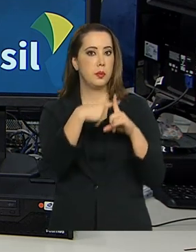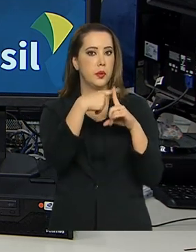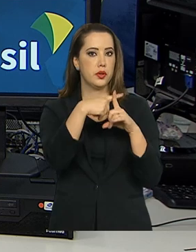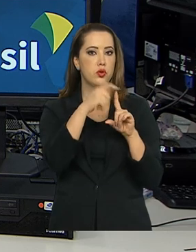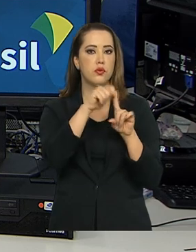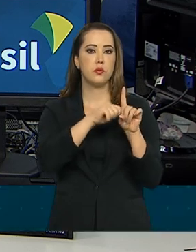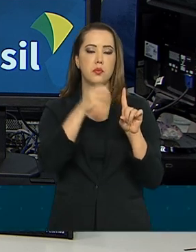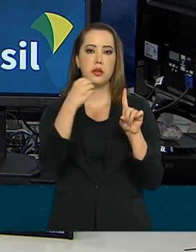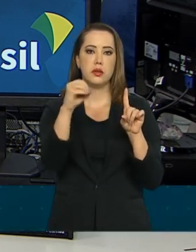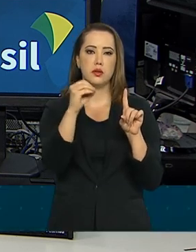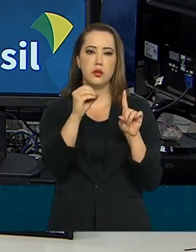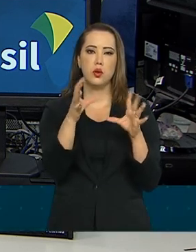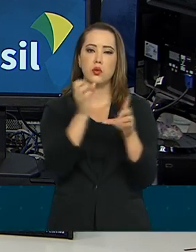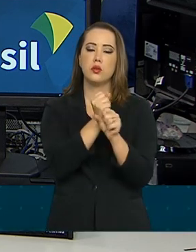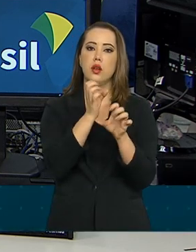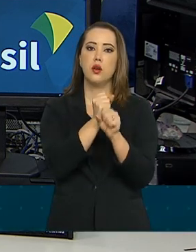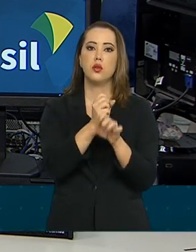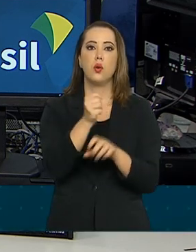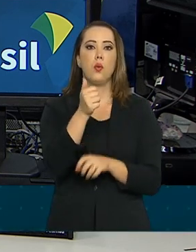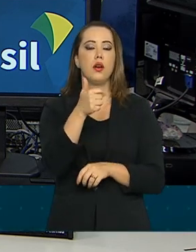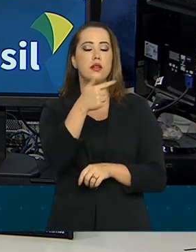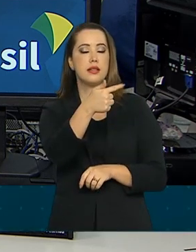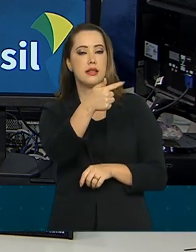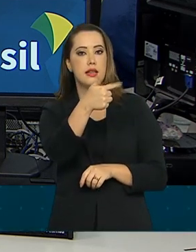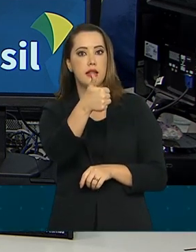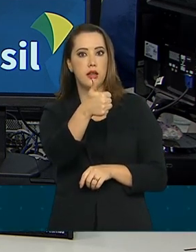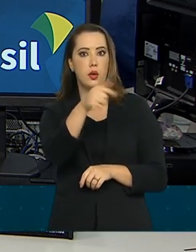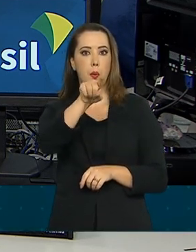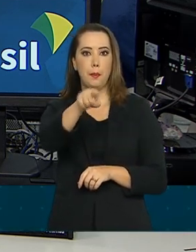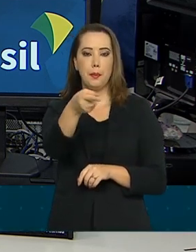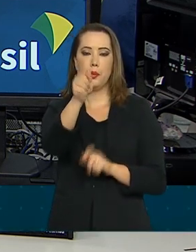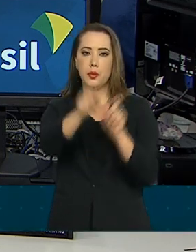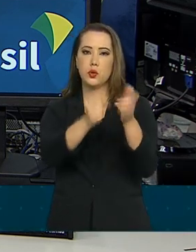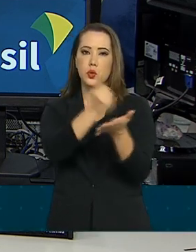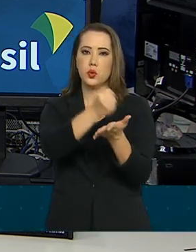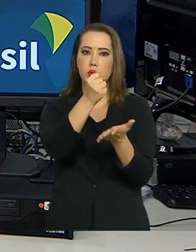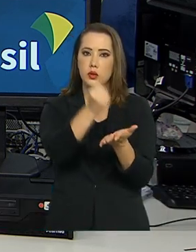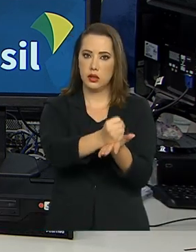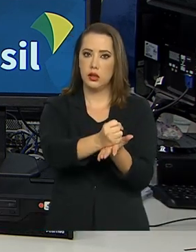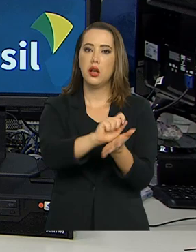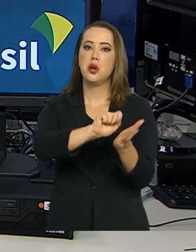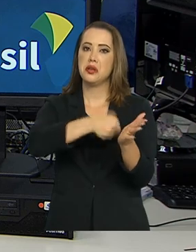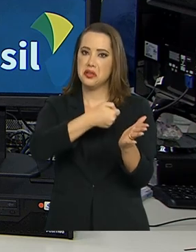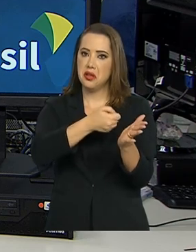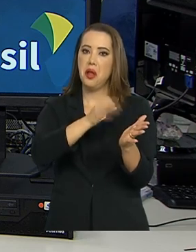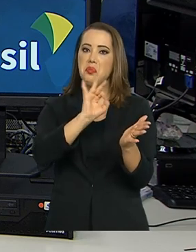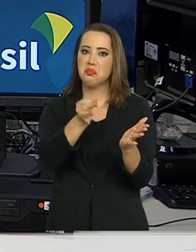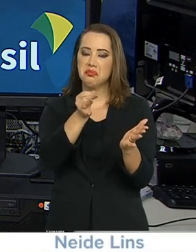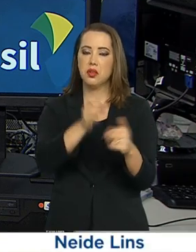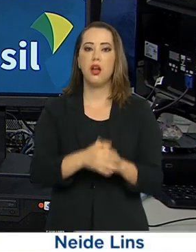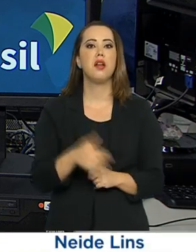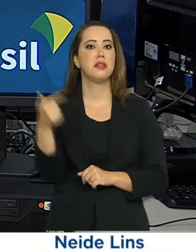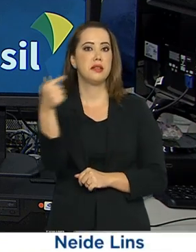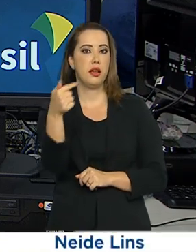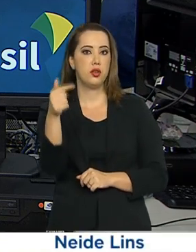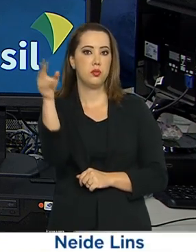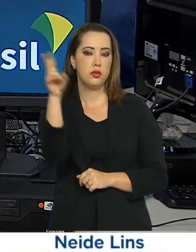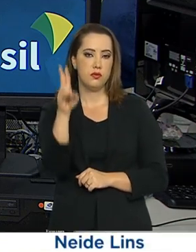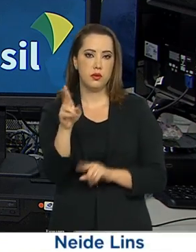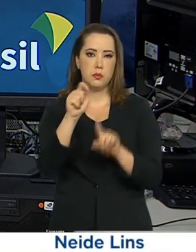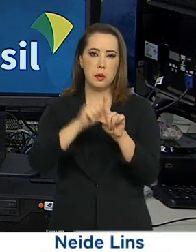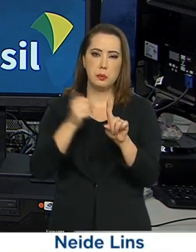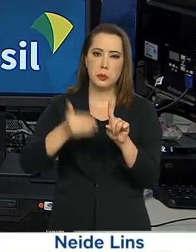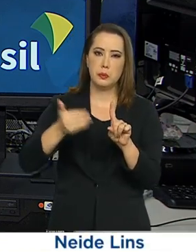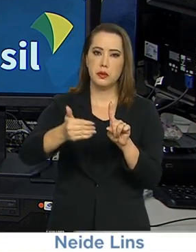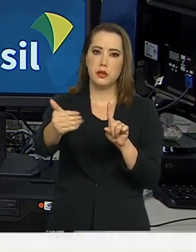outubro, registrando um saldo de quase 71 mil contratados com carteira assinada. É o sétimo mês consecutivo em que o